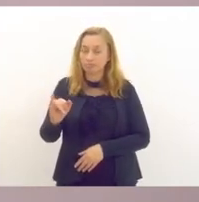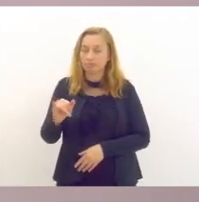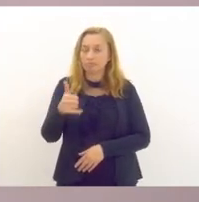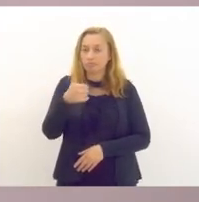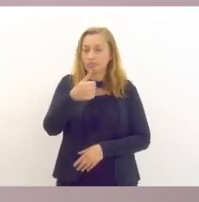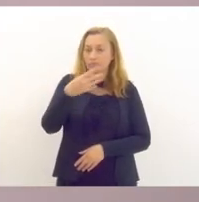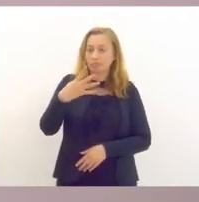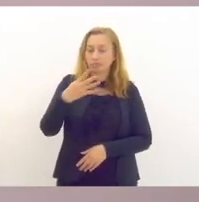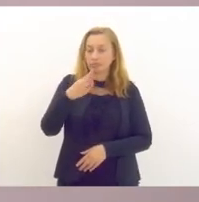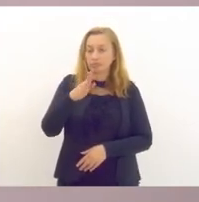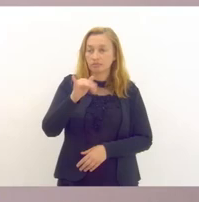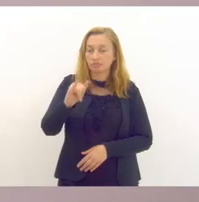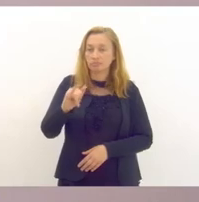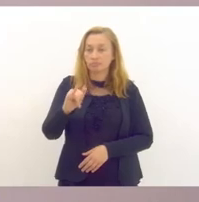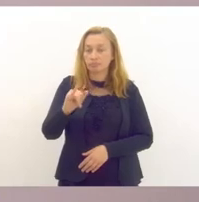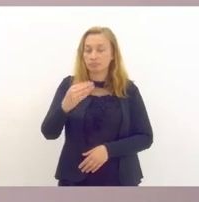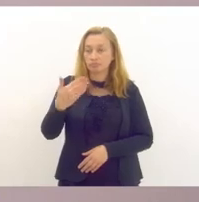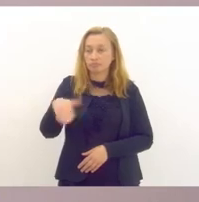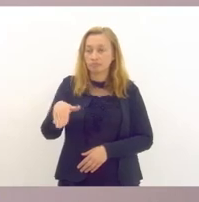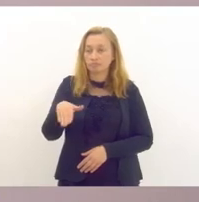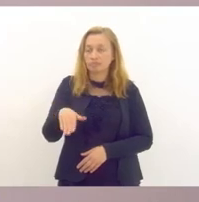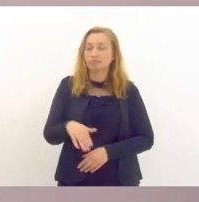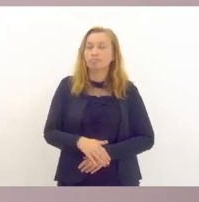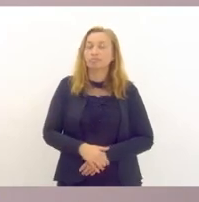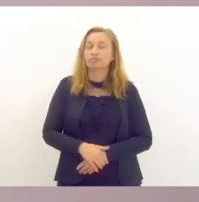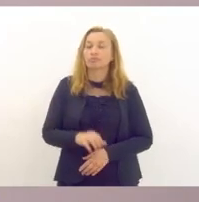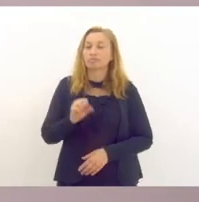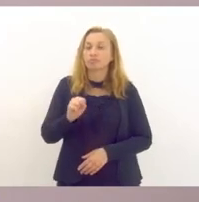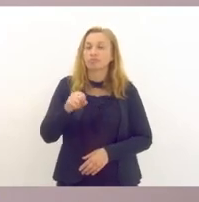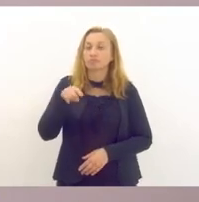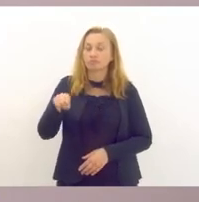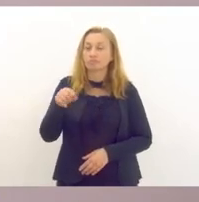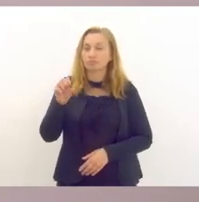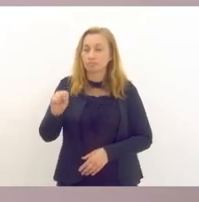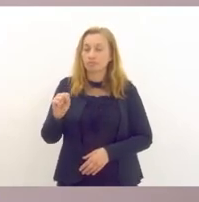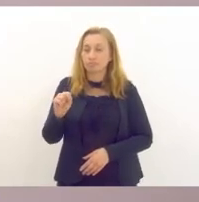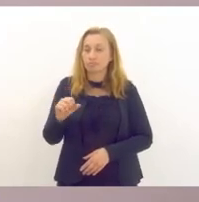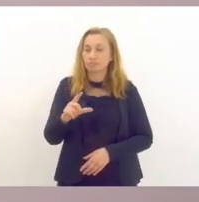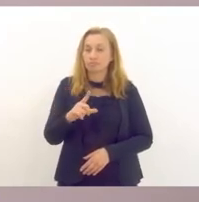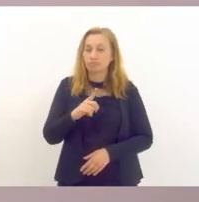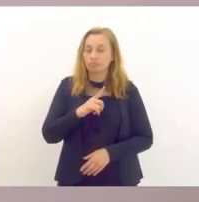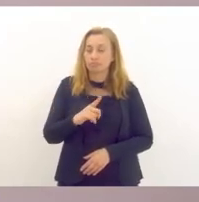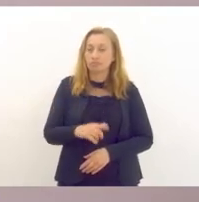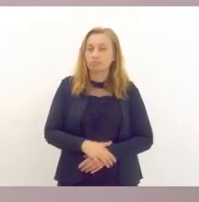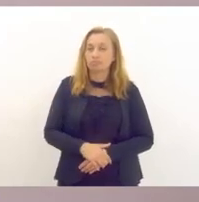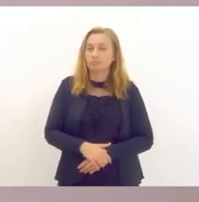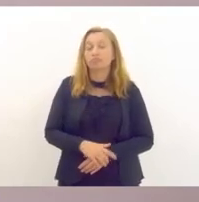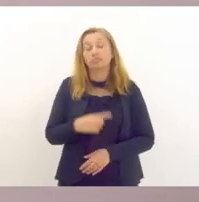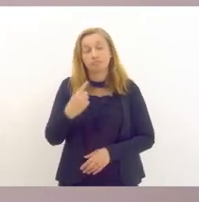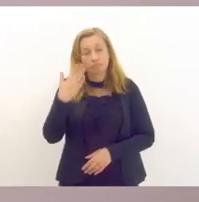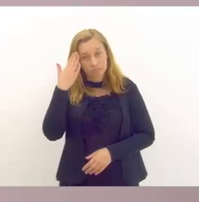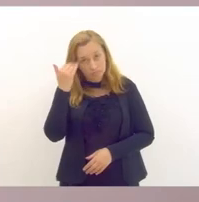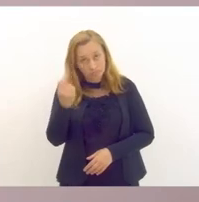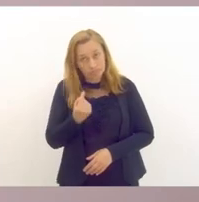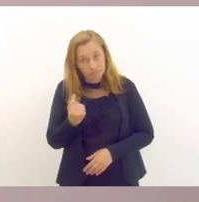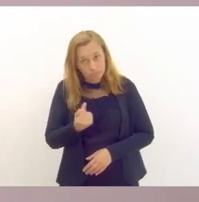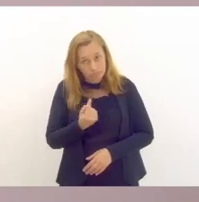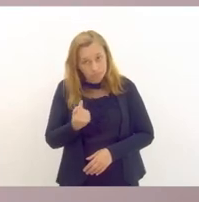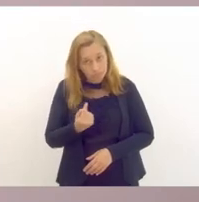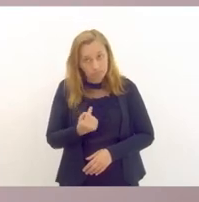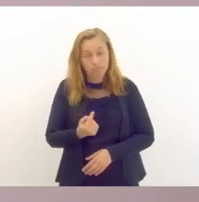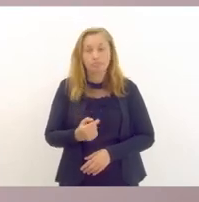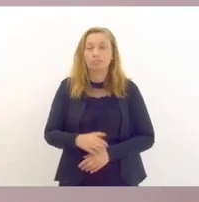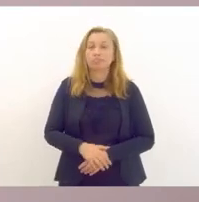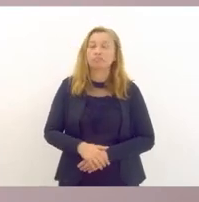meio se você a bater os 8.8 você já vai ter um déficit sabemos Nós Que recursos